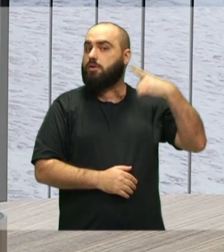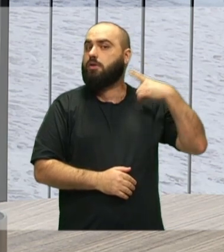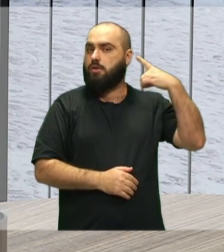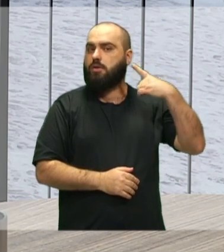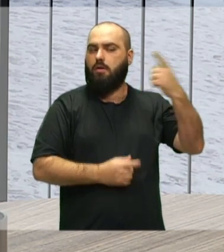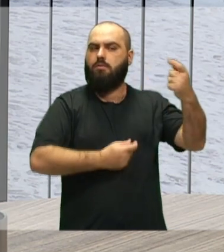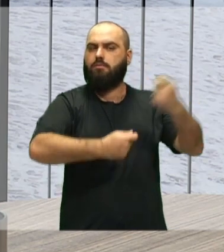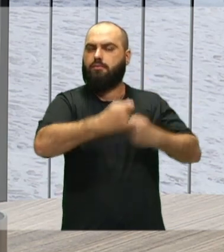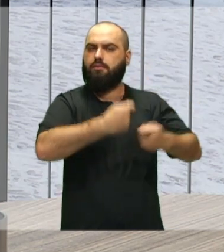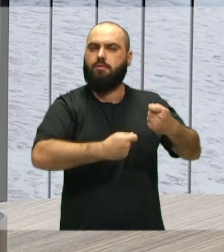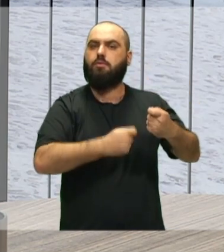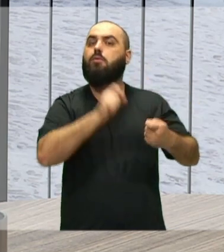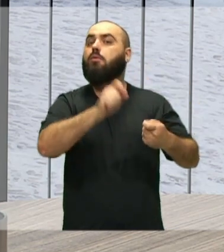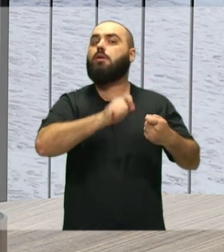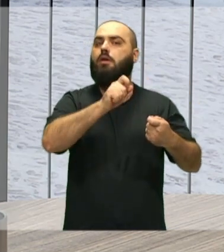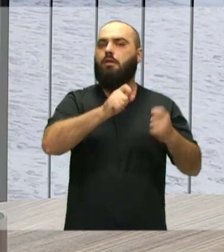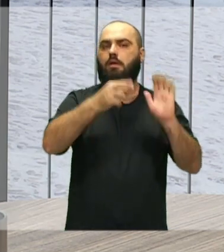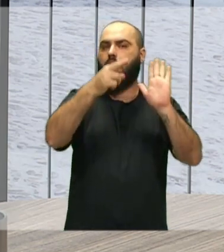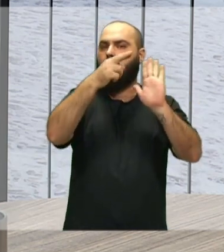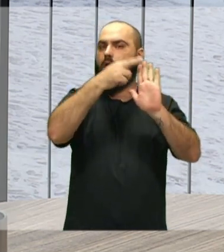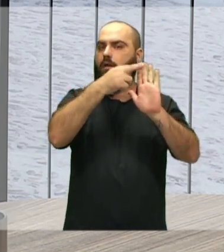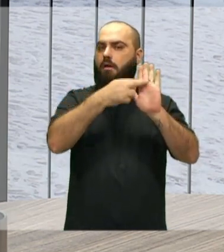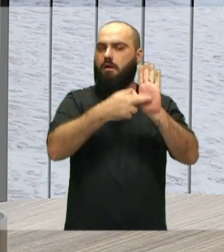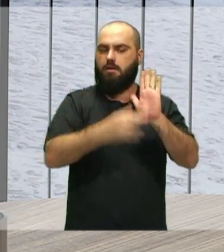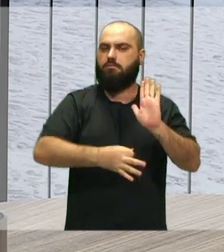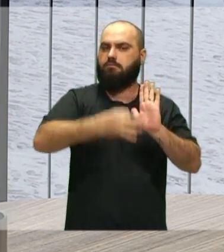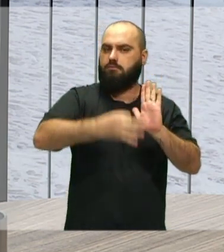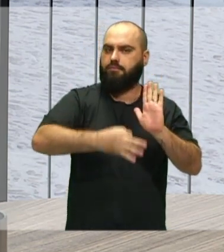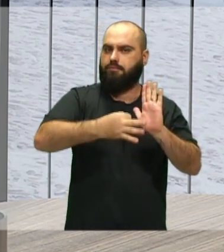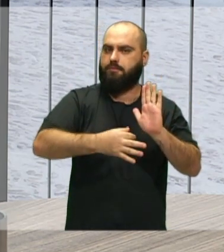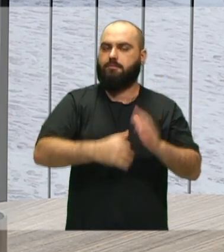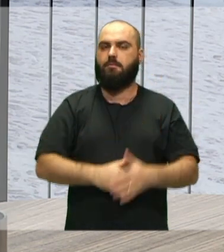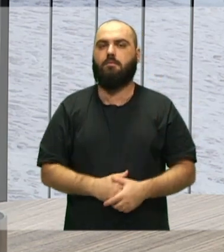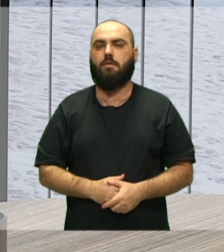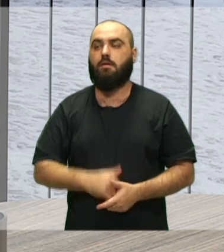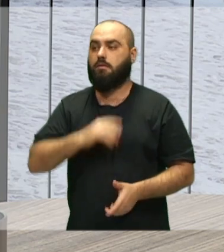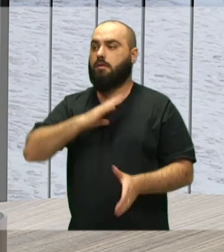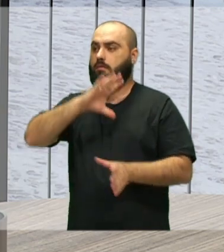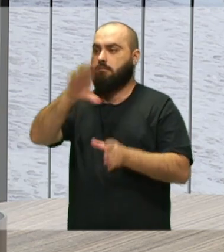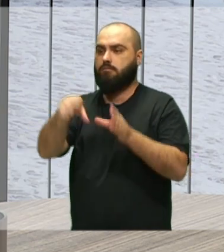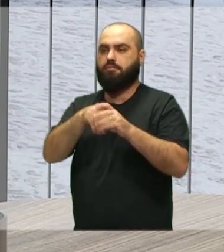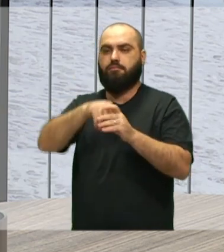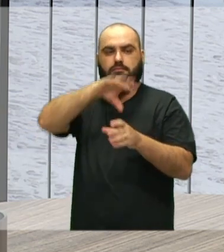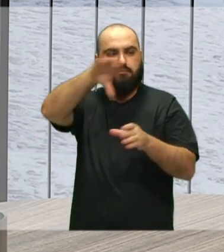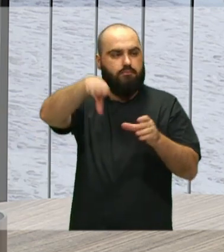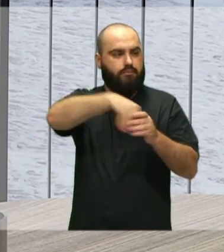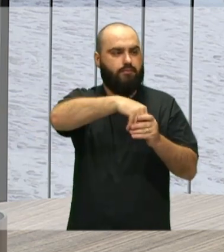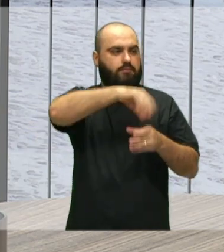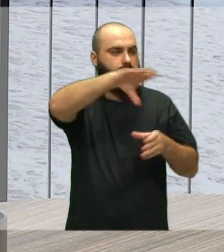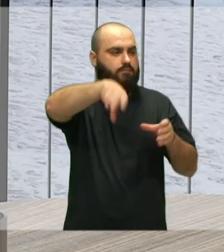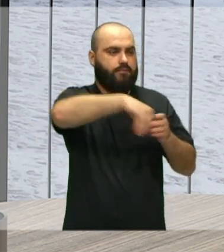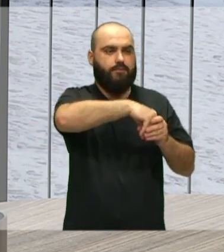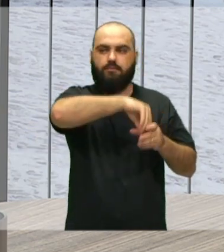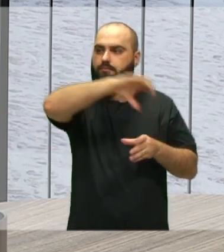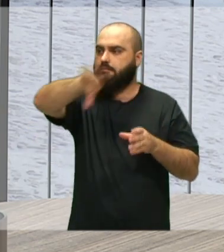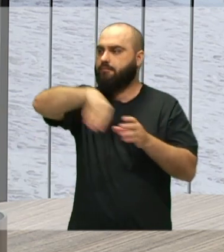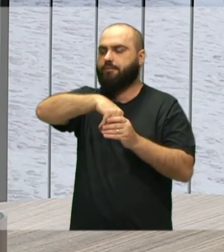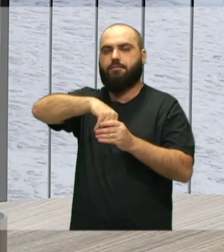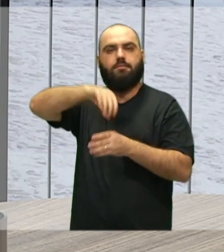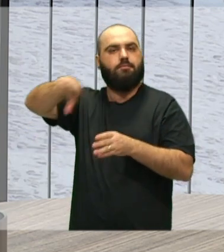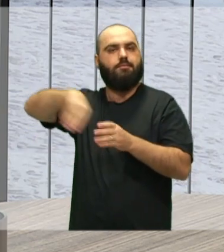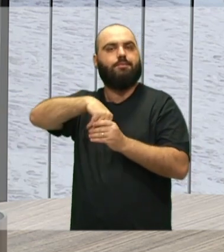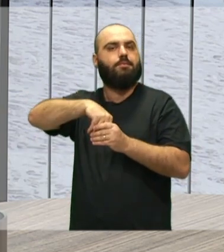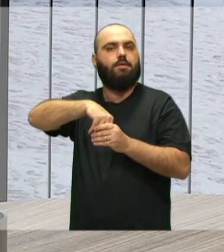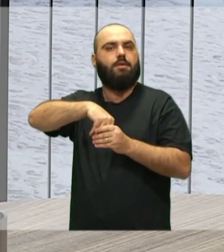E o regime jurídico, ele acaba abarcando os princípios. E os princípios estão toda hora ligados a gente. E os